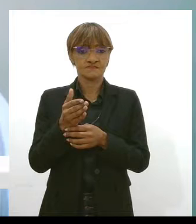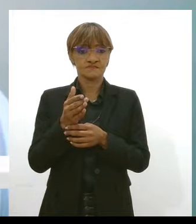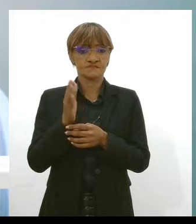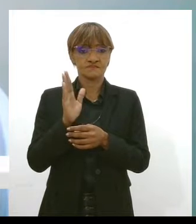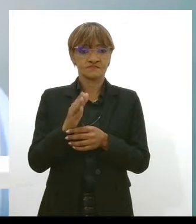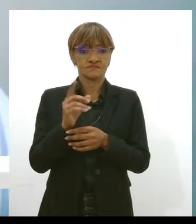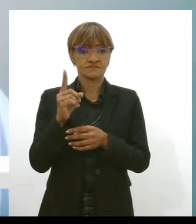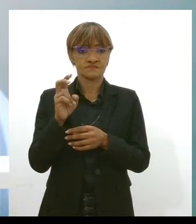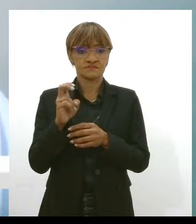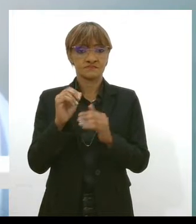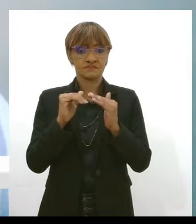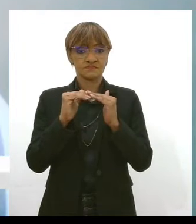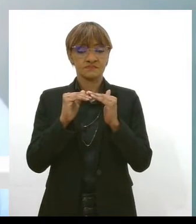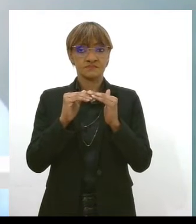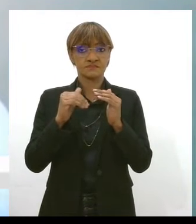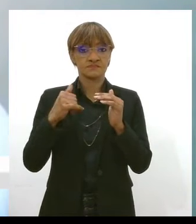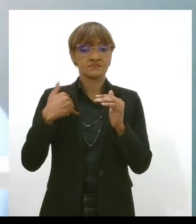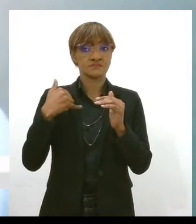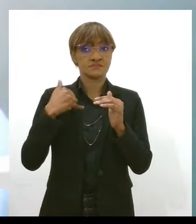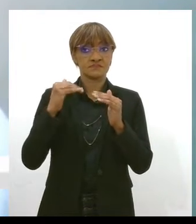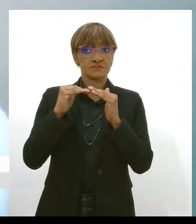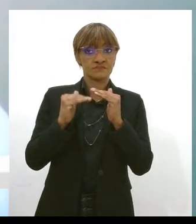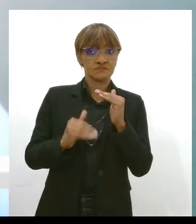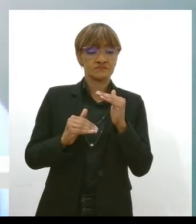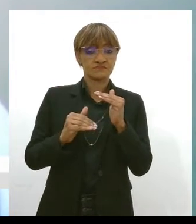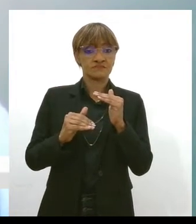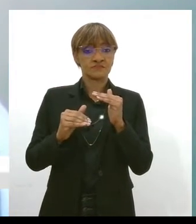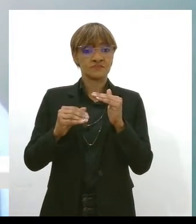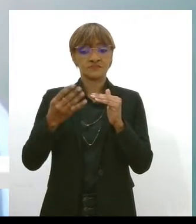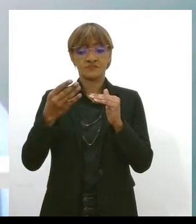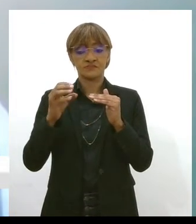anos. Então, a gente via até o ano passado,